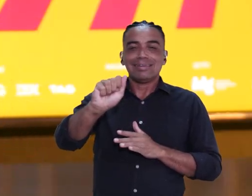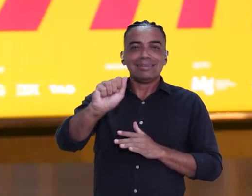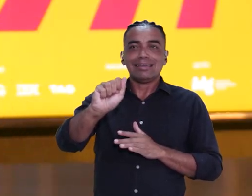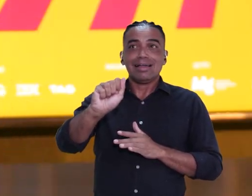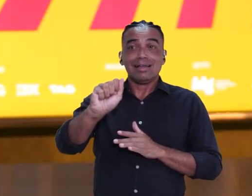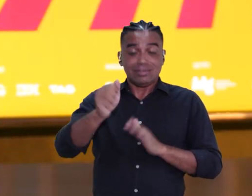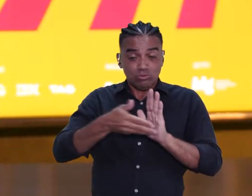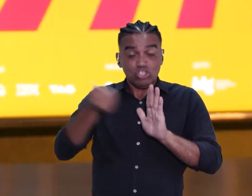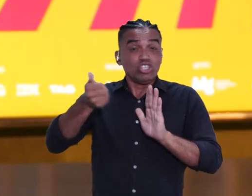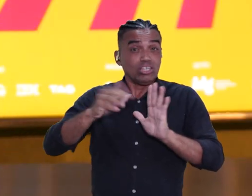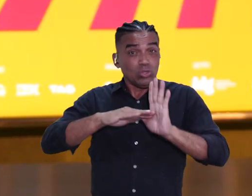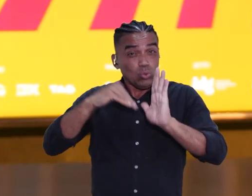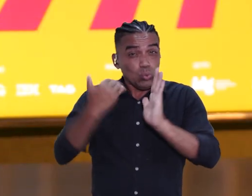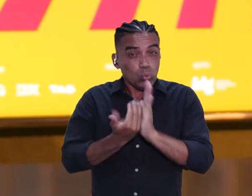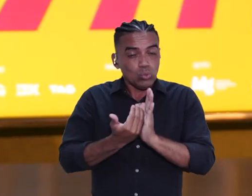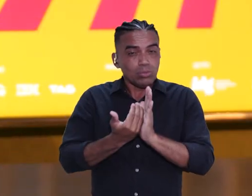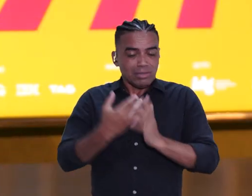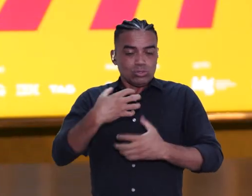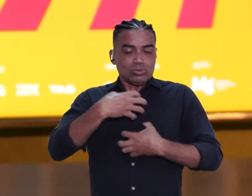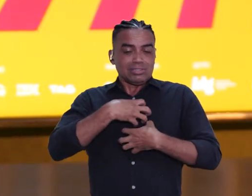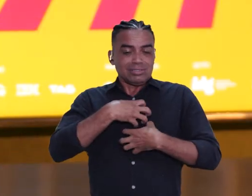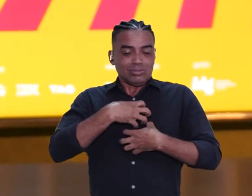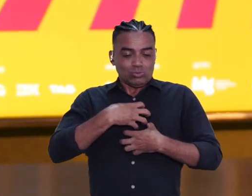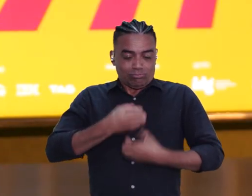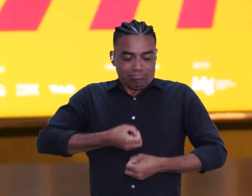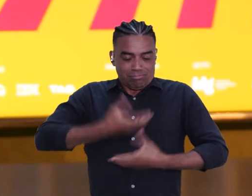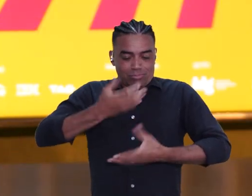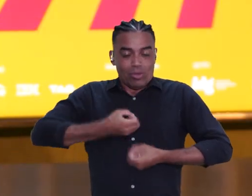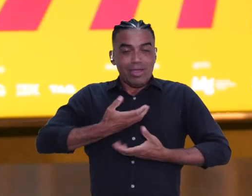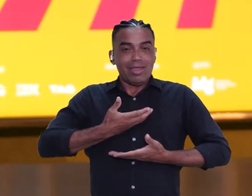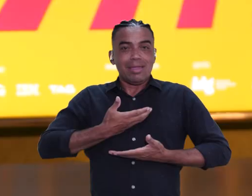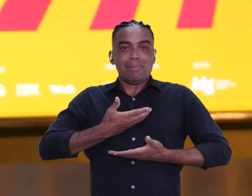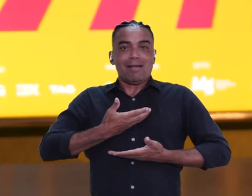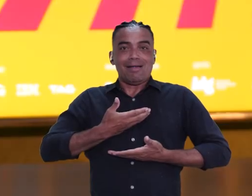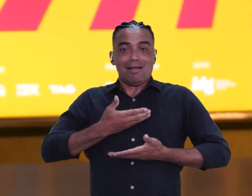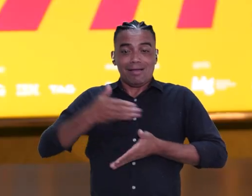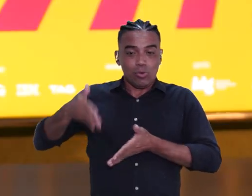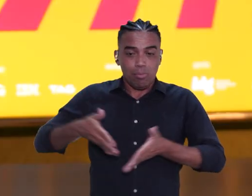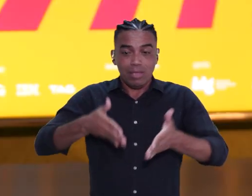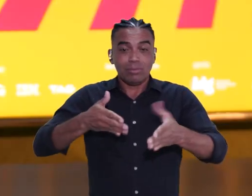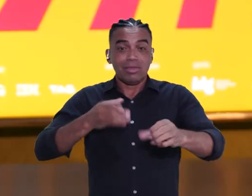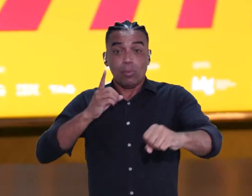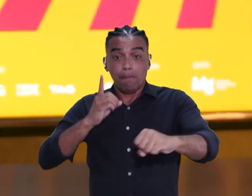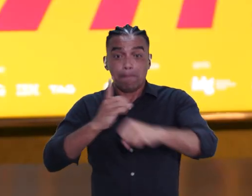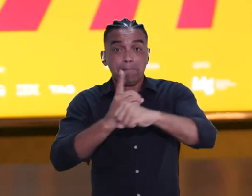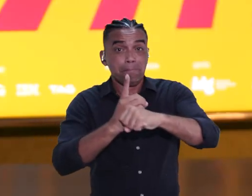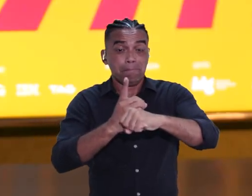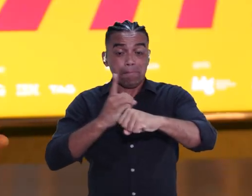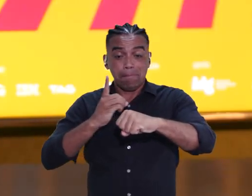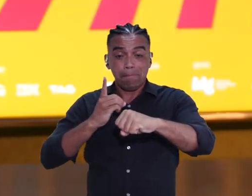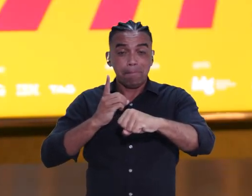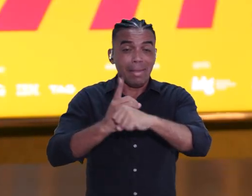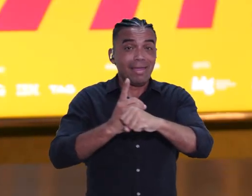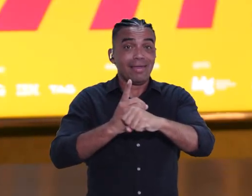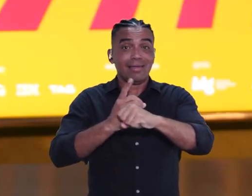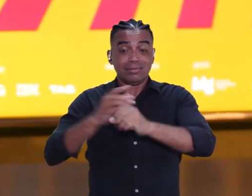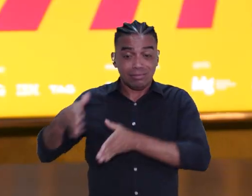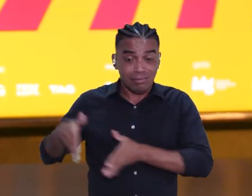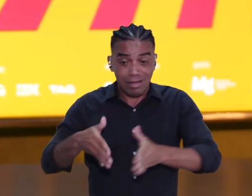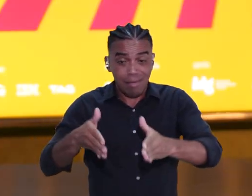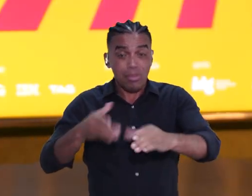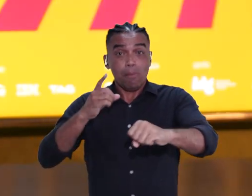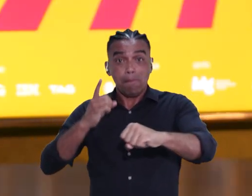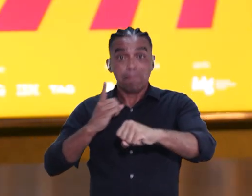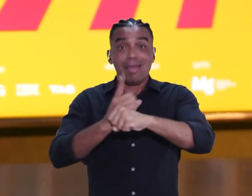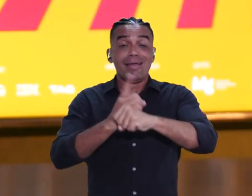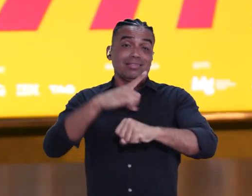inanestesiável, mas então eu sinto o poema esse, no meio do caminho tinha uma pedra no meio do caminho, tinha uma pedra, no meio do caminho